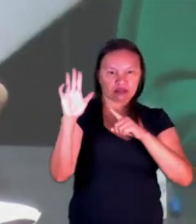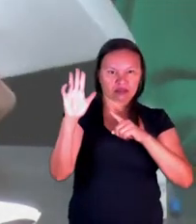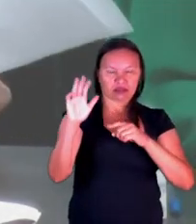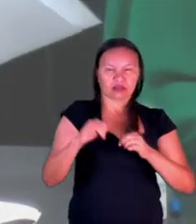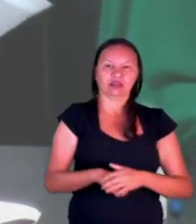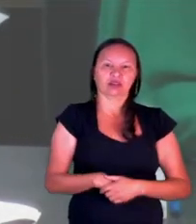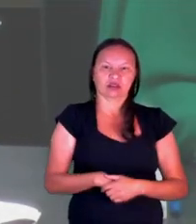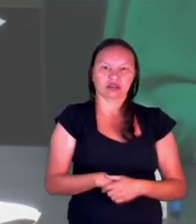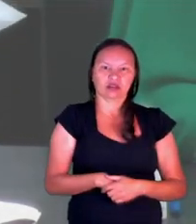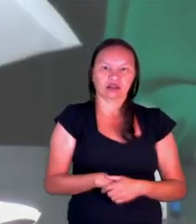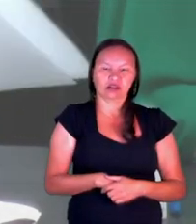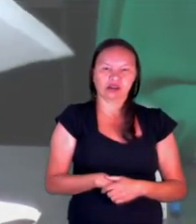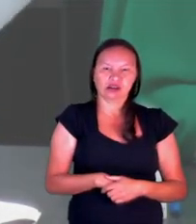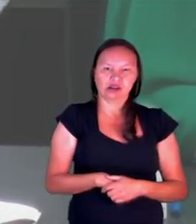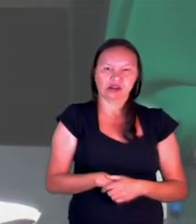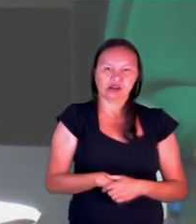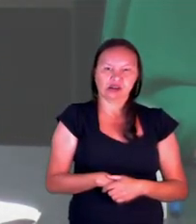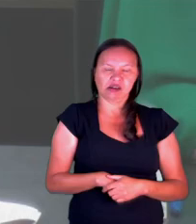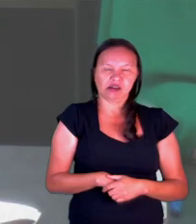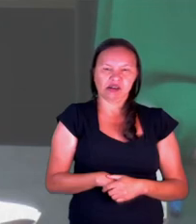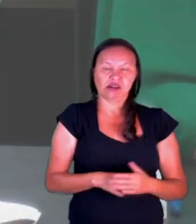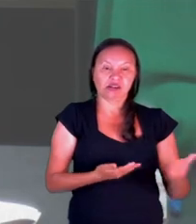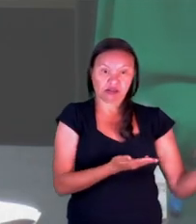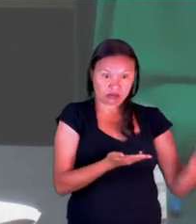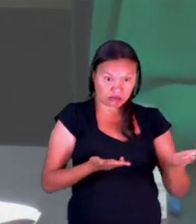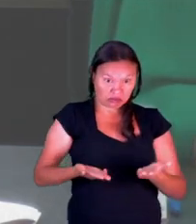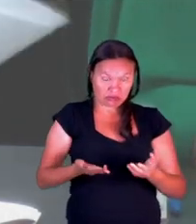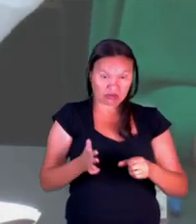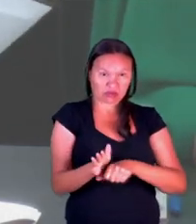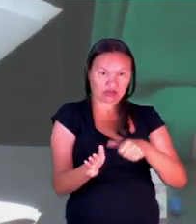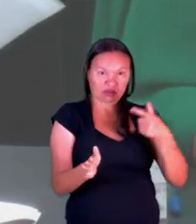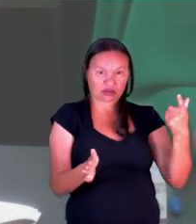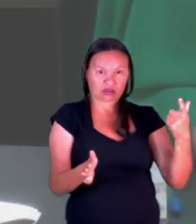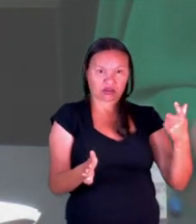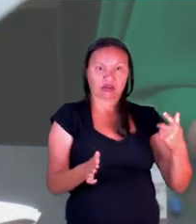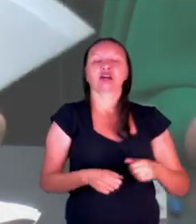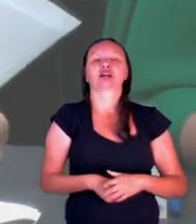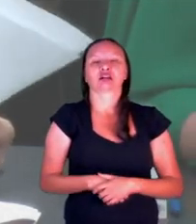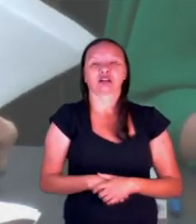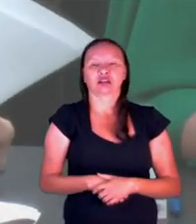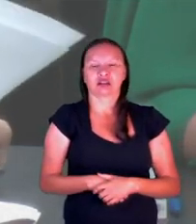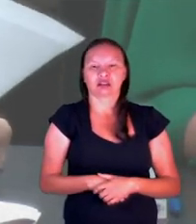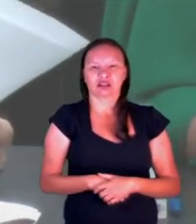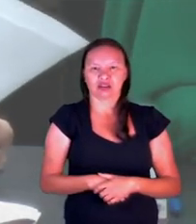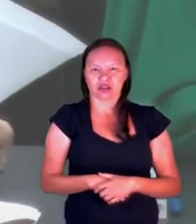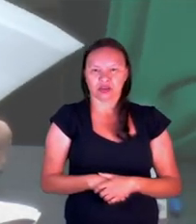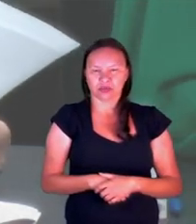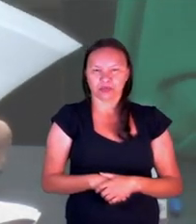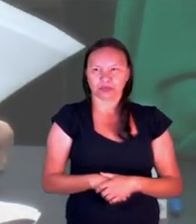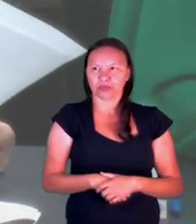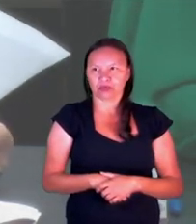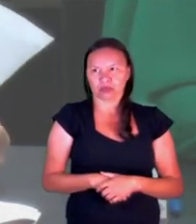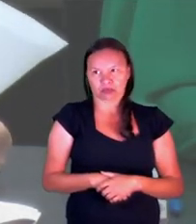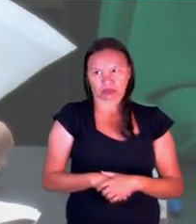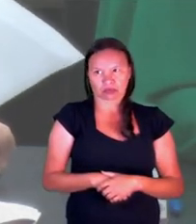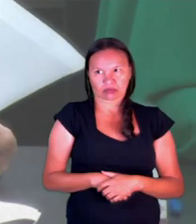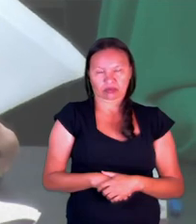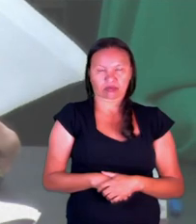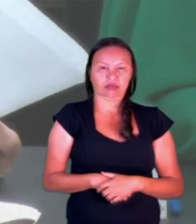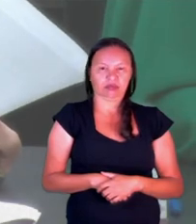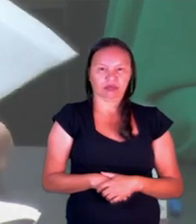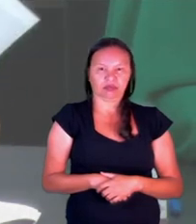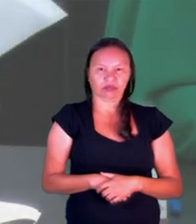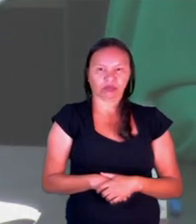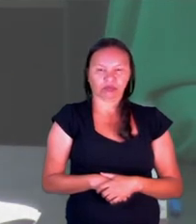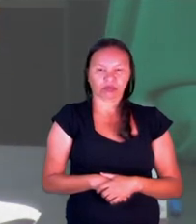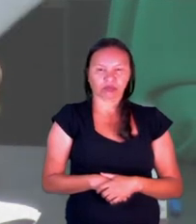e o segundo convite não posso fazer aos online mas vai ter um lanche PR que